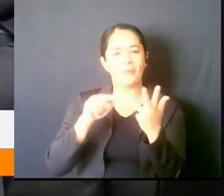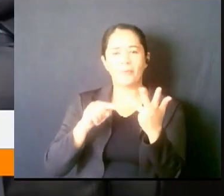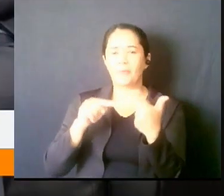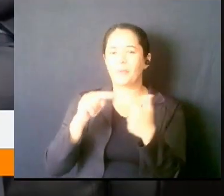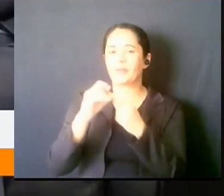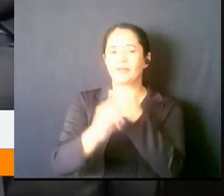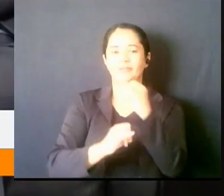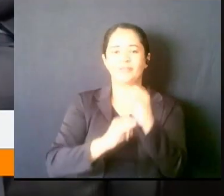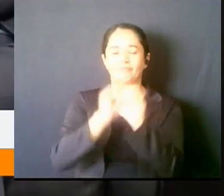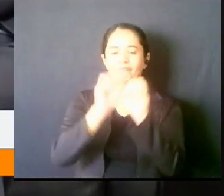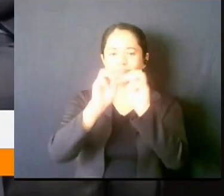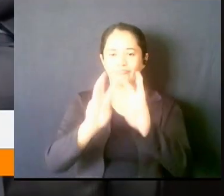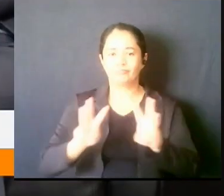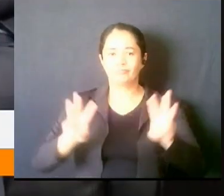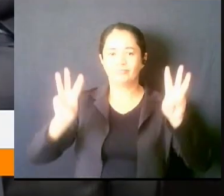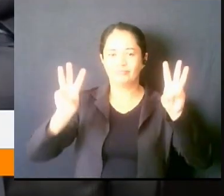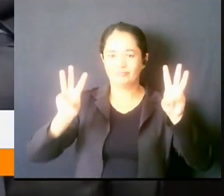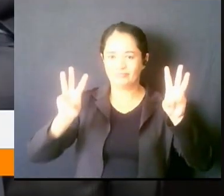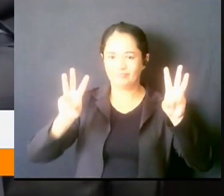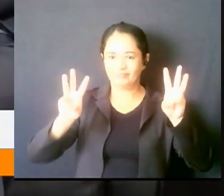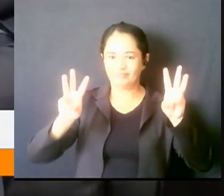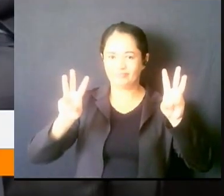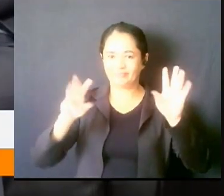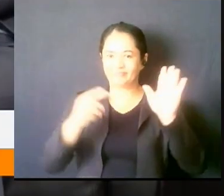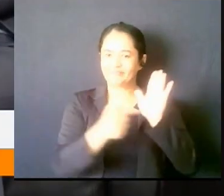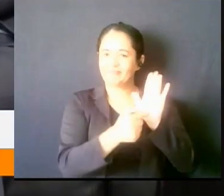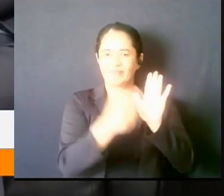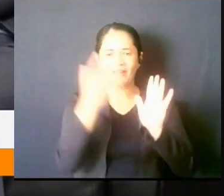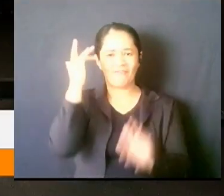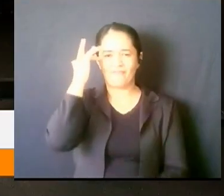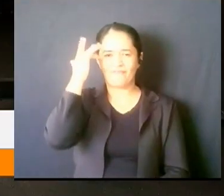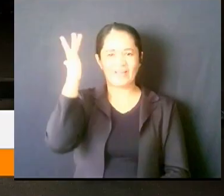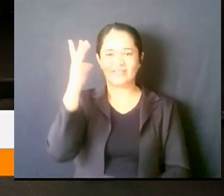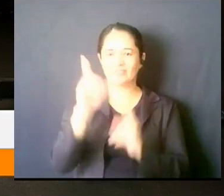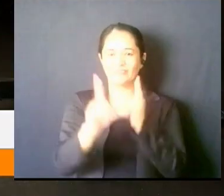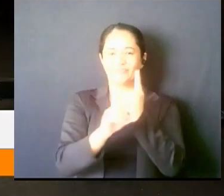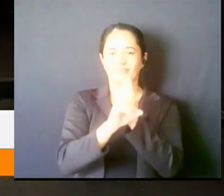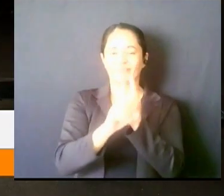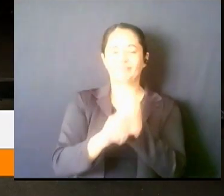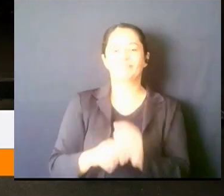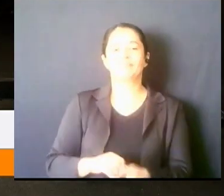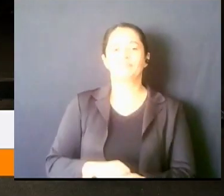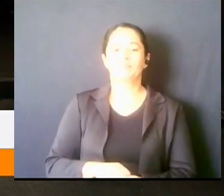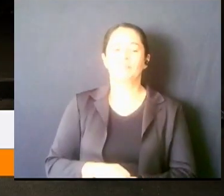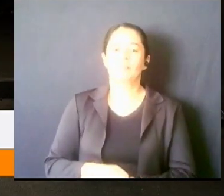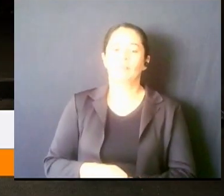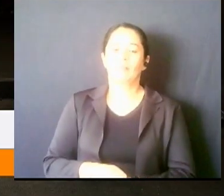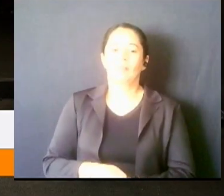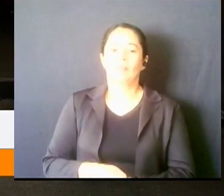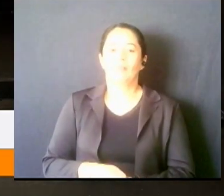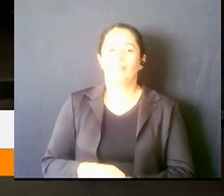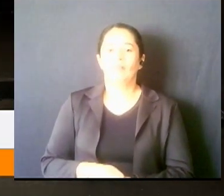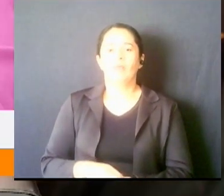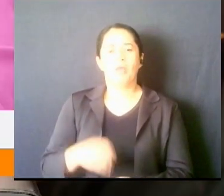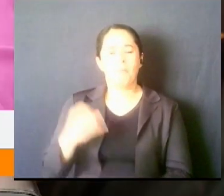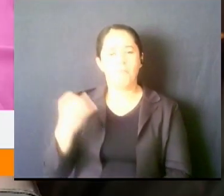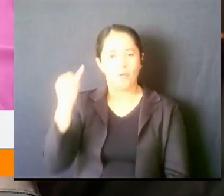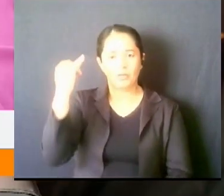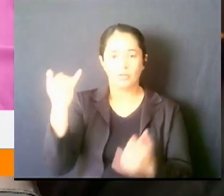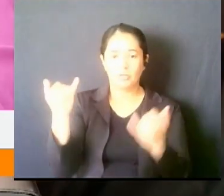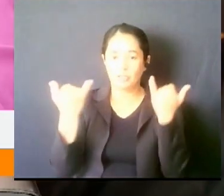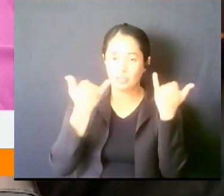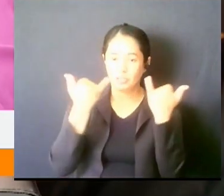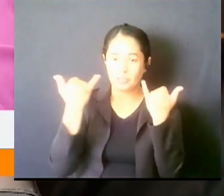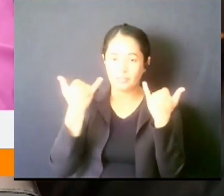pela editora Ateneu, é fácil de achar na internet. Muito bom, muito importante, né, doutora, a gente ter aí esse tipo de informação na cabeceira da cama,